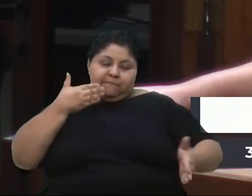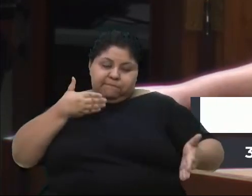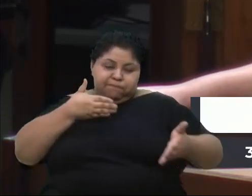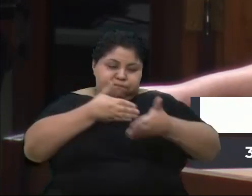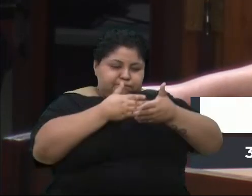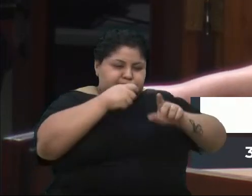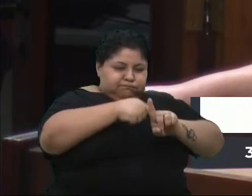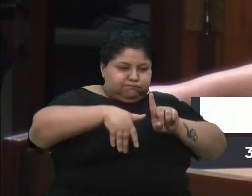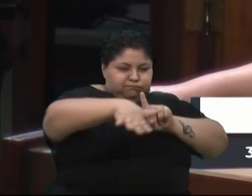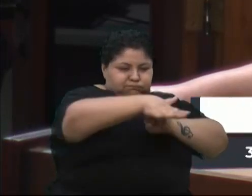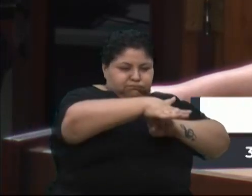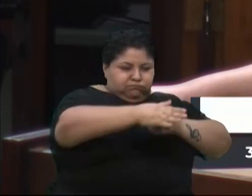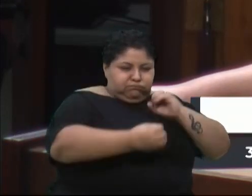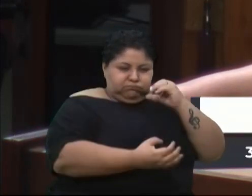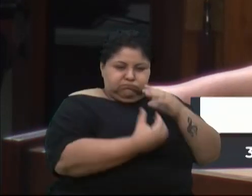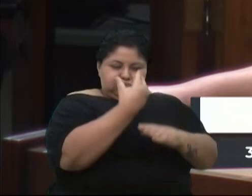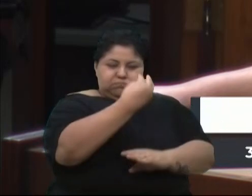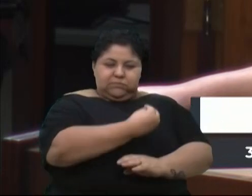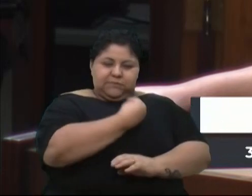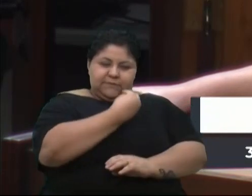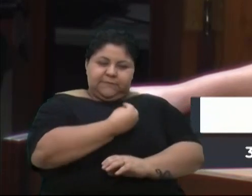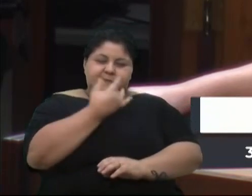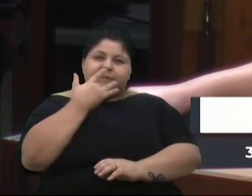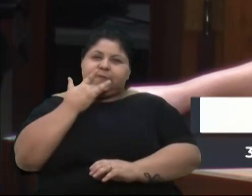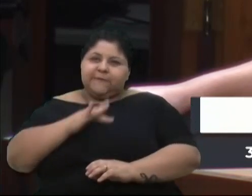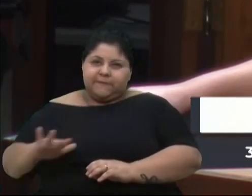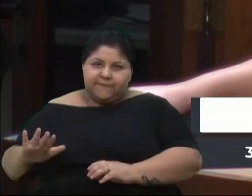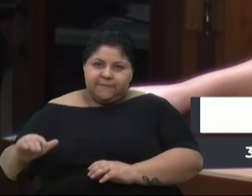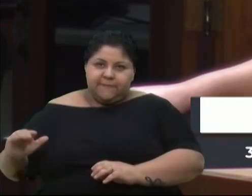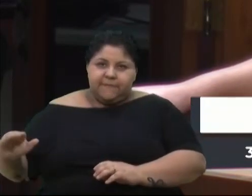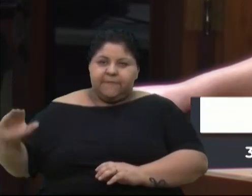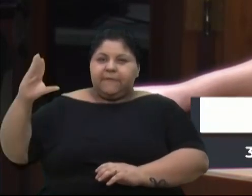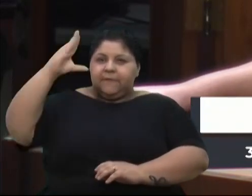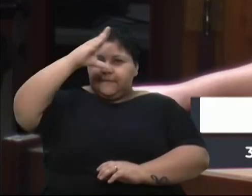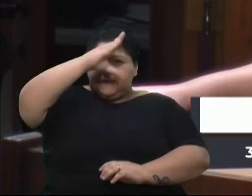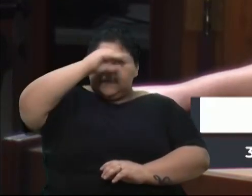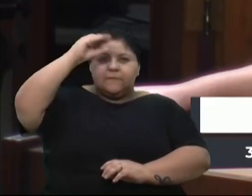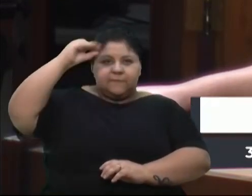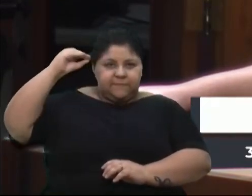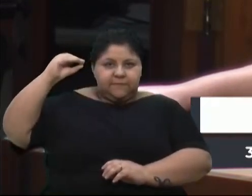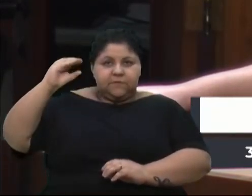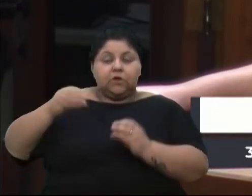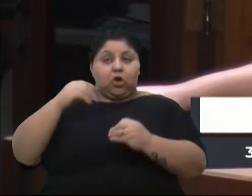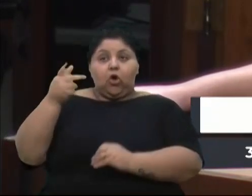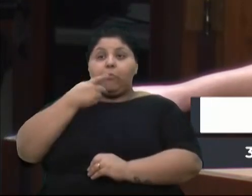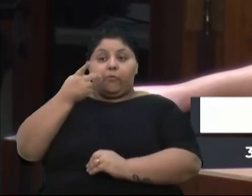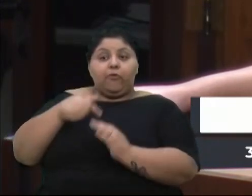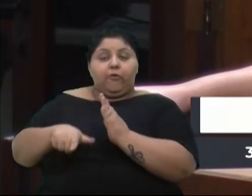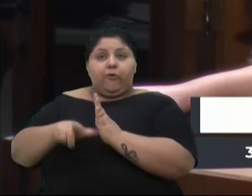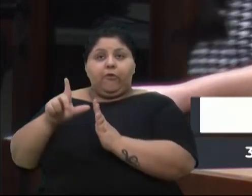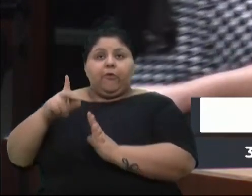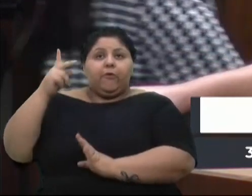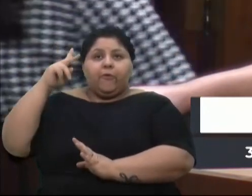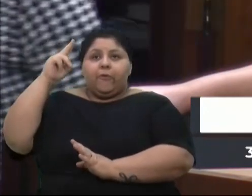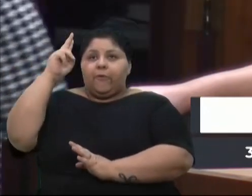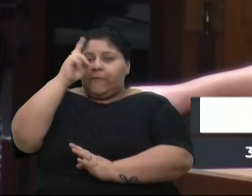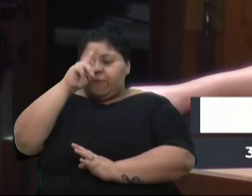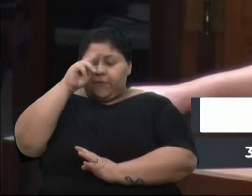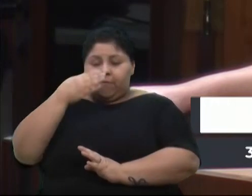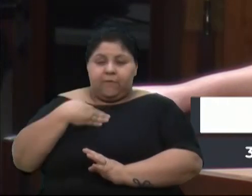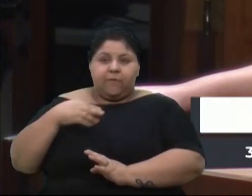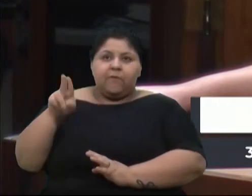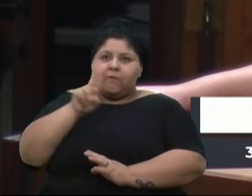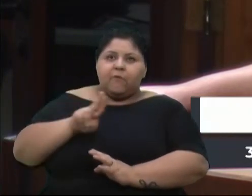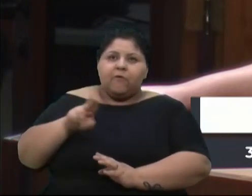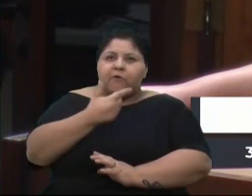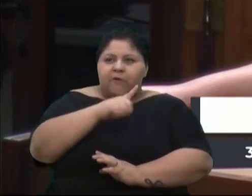social que eles geram na vida das crianças e dos adolescentes. Como disse o vereador Juliano, eu vou usar